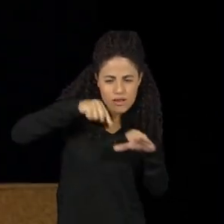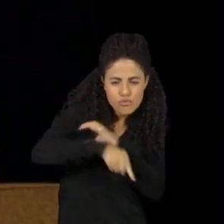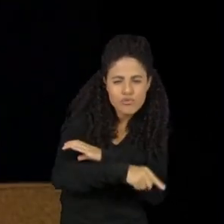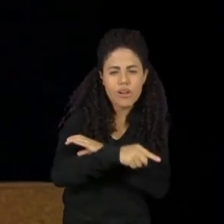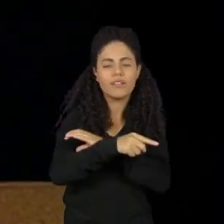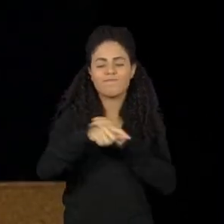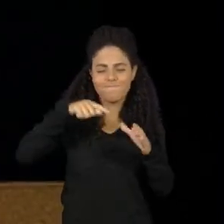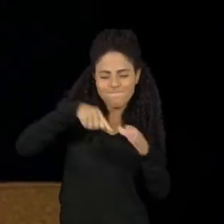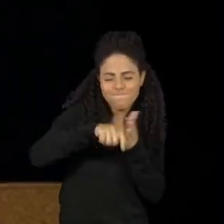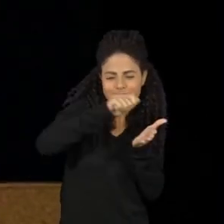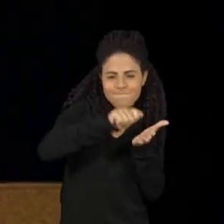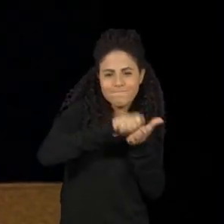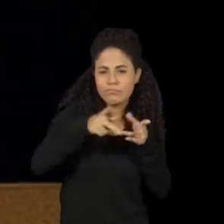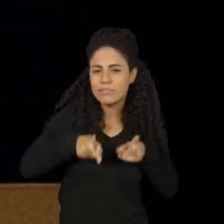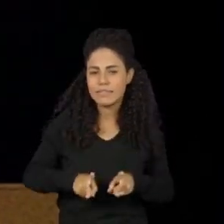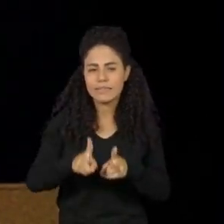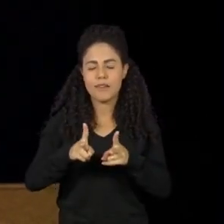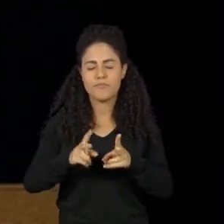alma humana.